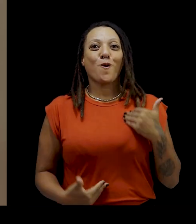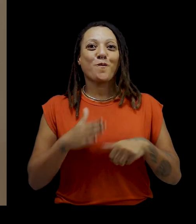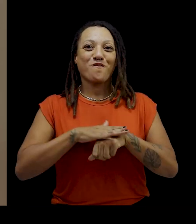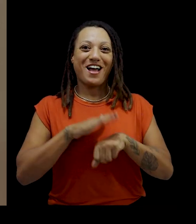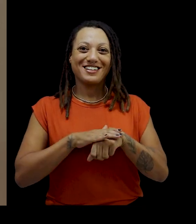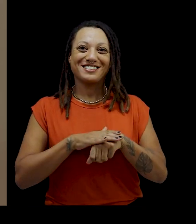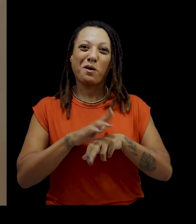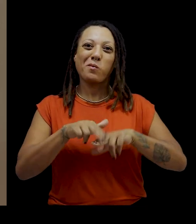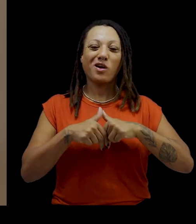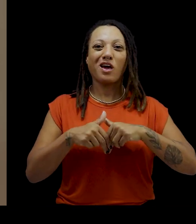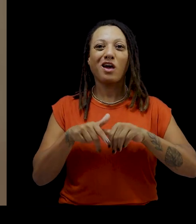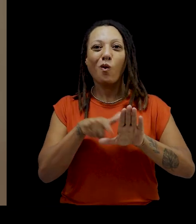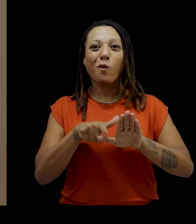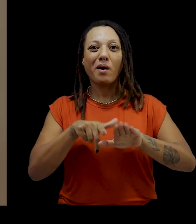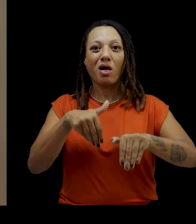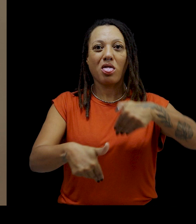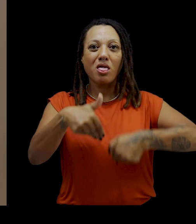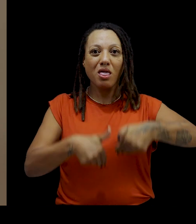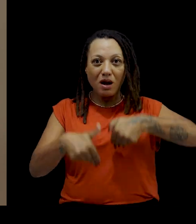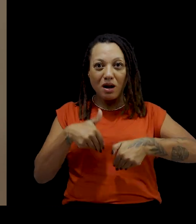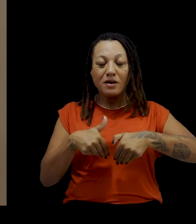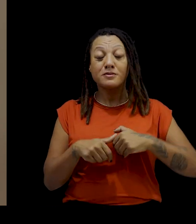estava naquela época também olhando muito para